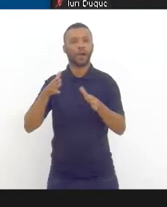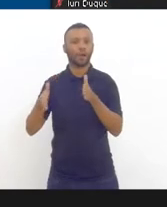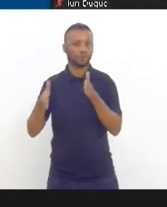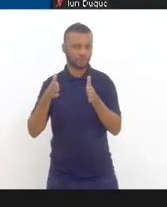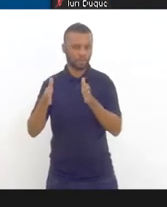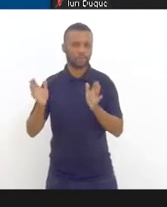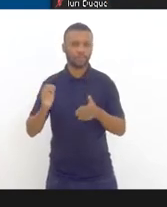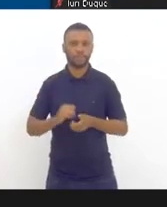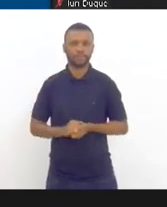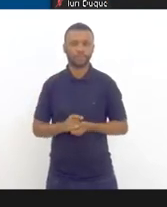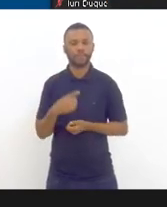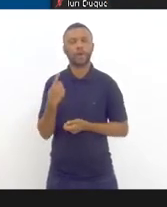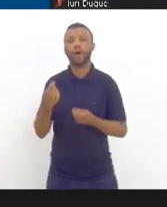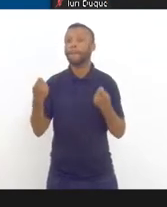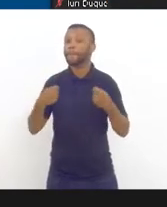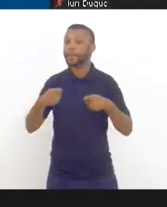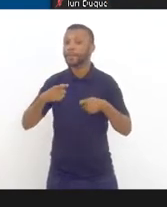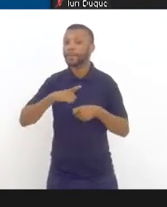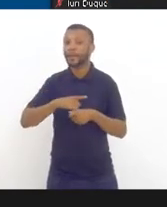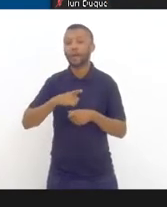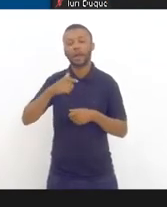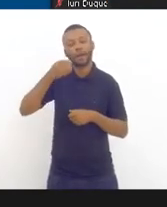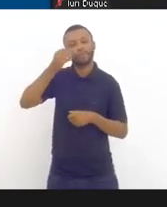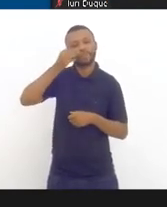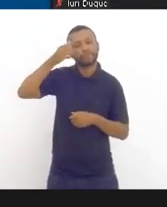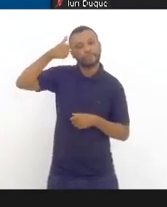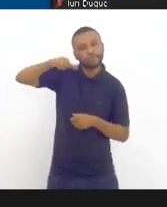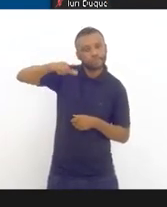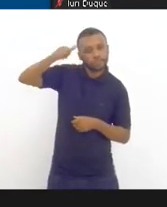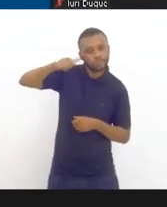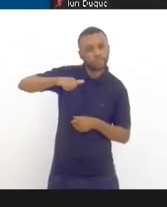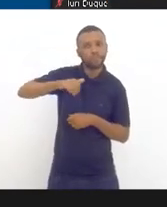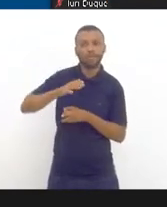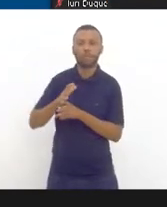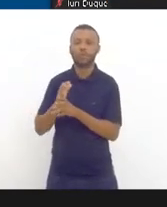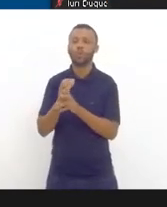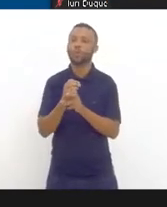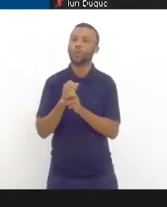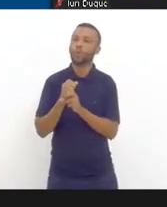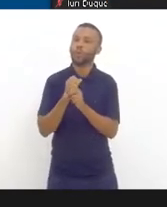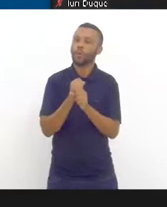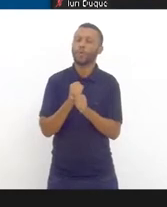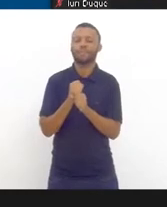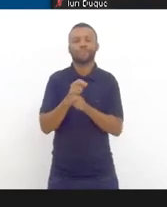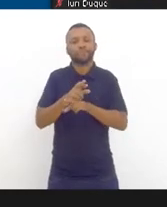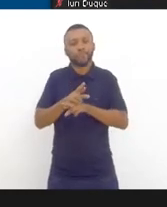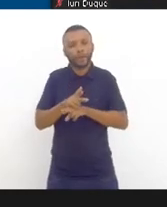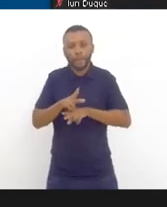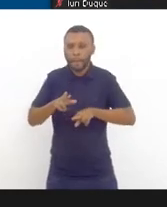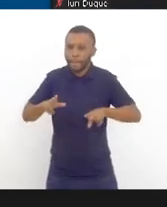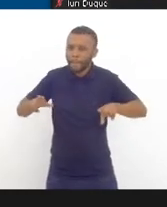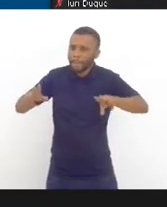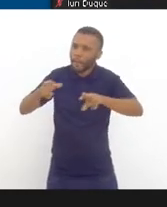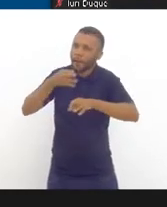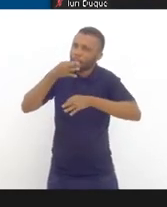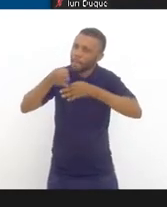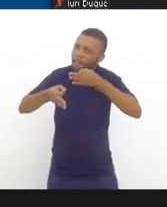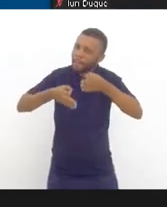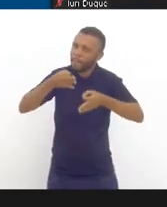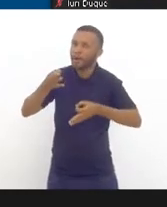E a gente precisa ter a ponderação pelo porte do município, pelas diferentes questões que também